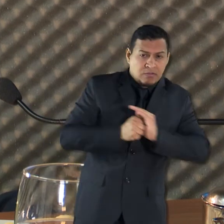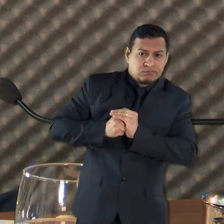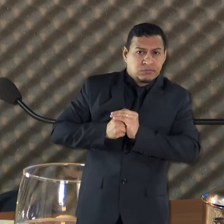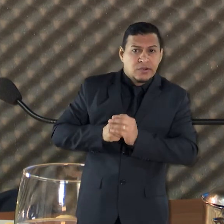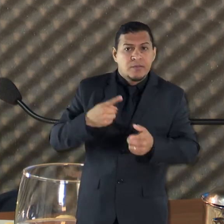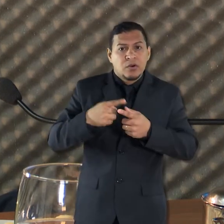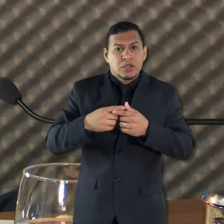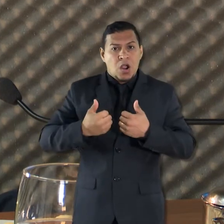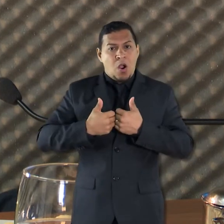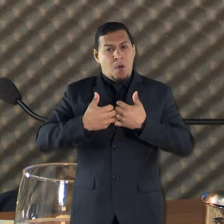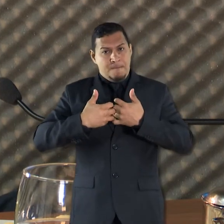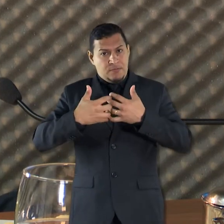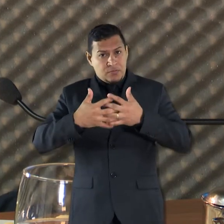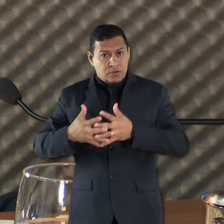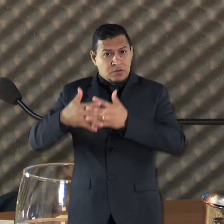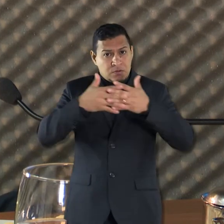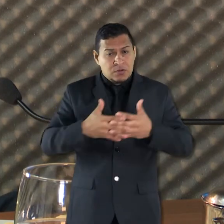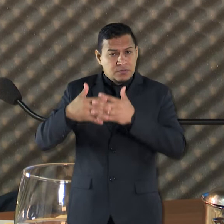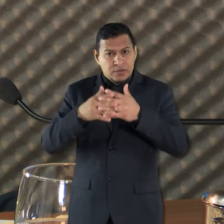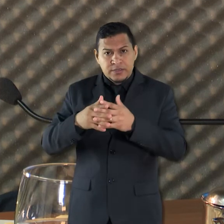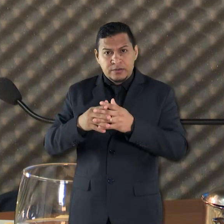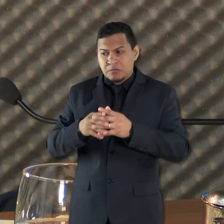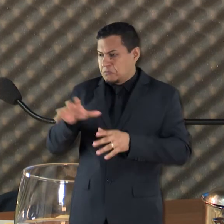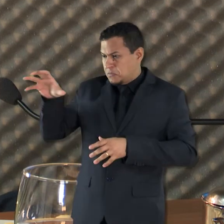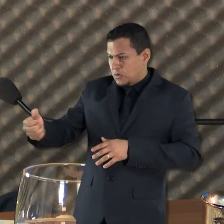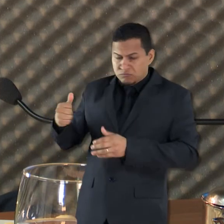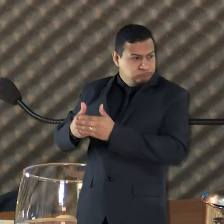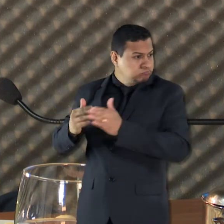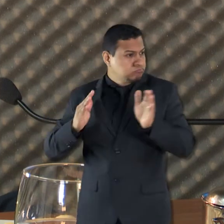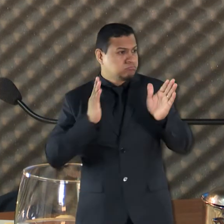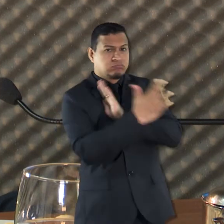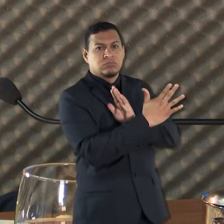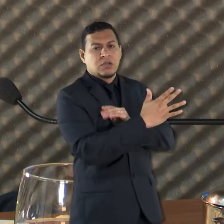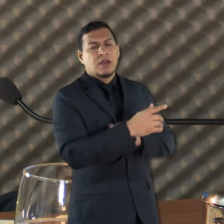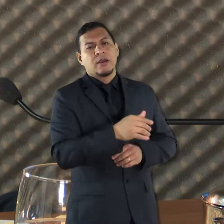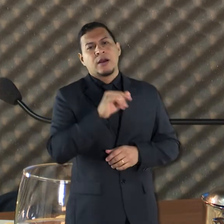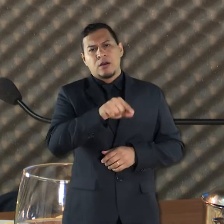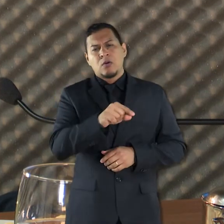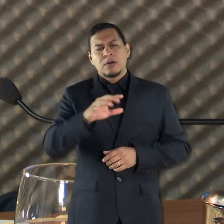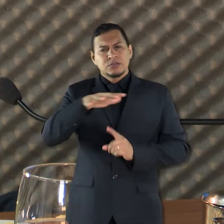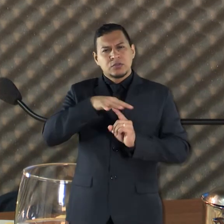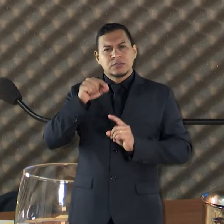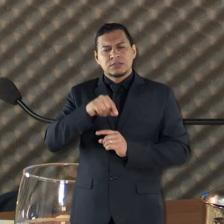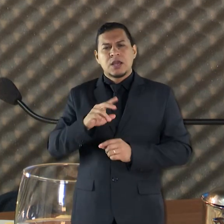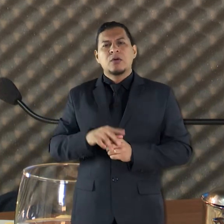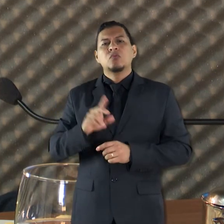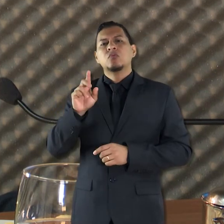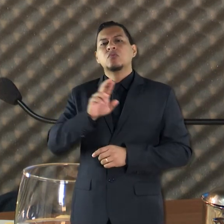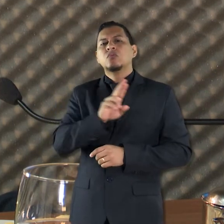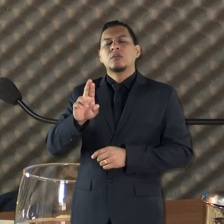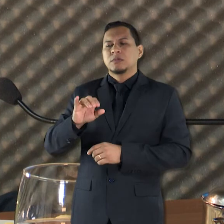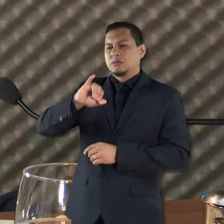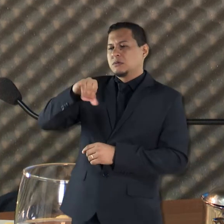isso também? Tem, que o caminhoneiro passava e pegava o moleque e jogava. Um deles foi o Zé Maria. Esse é o nome dele de Zé